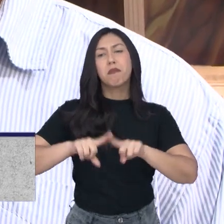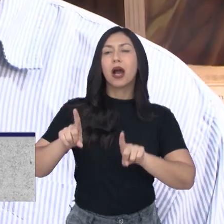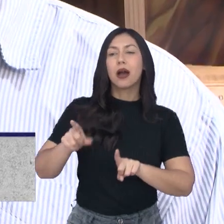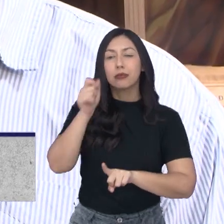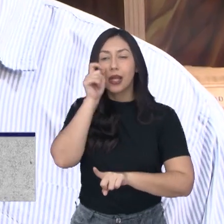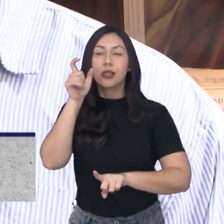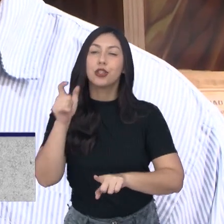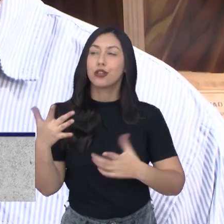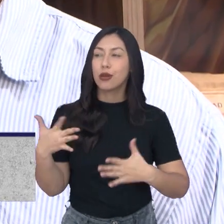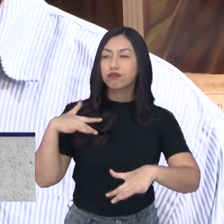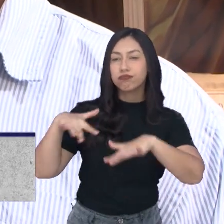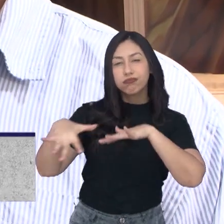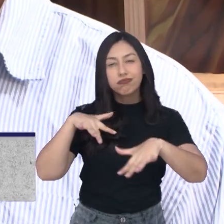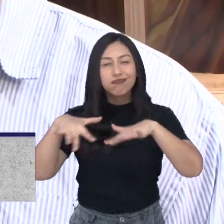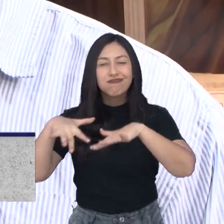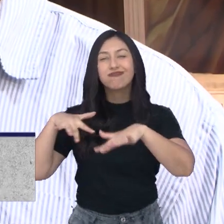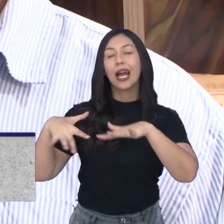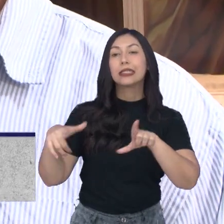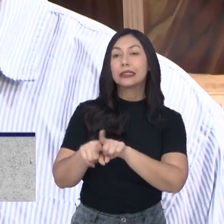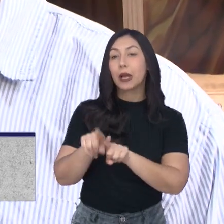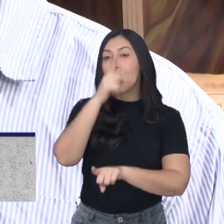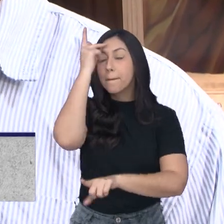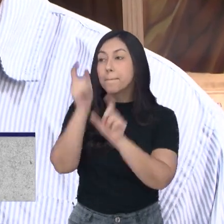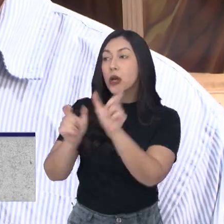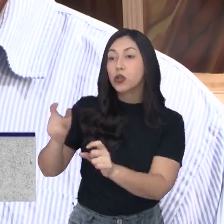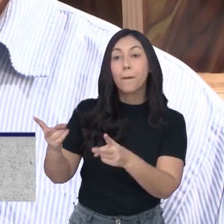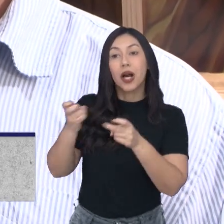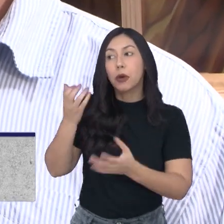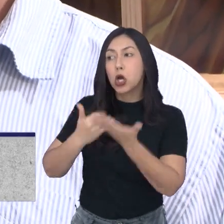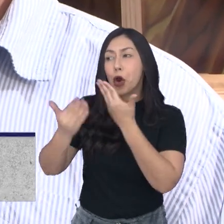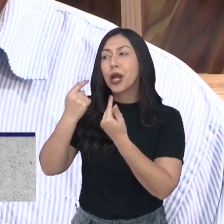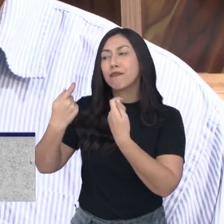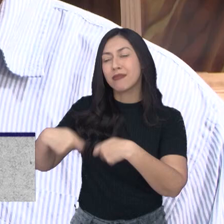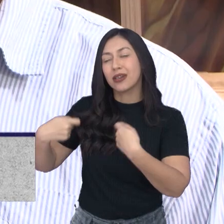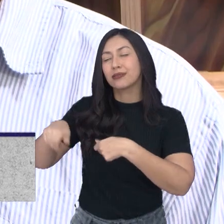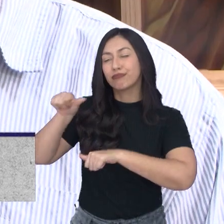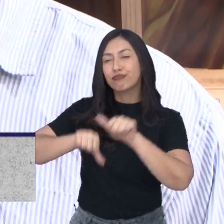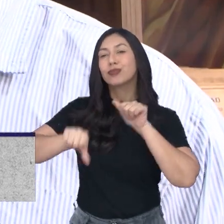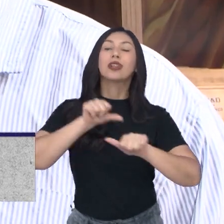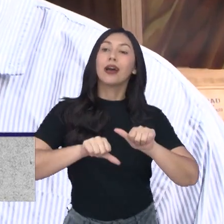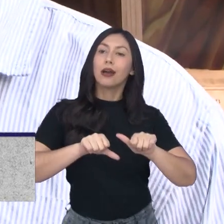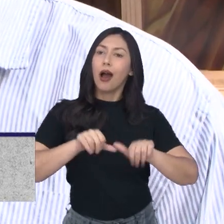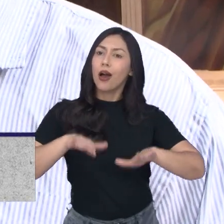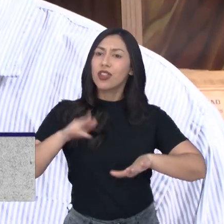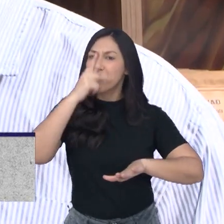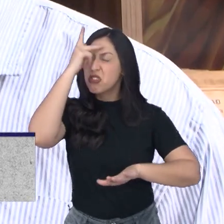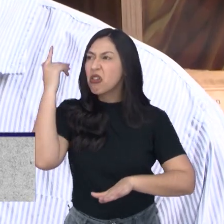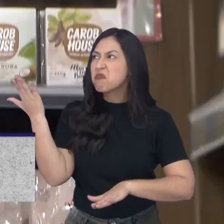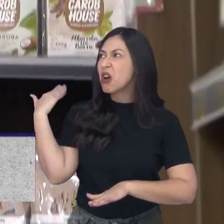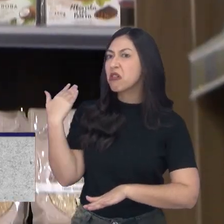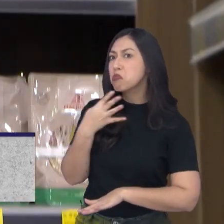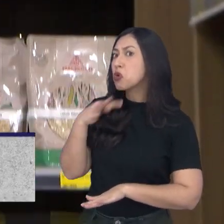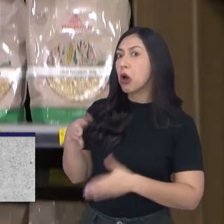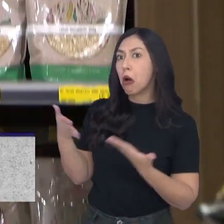Aumenta o conhecimento das pessoas da necessidade de mudar a alimentação e aumenta o consumo de pessoas que não conheciam. Então, a